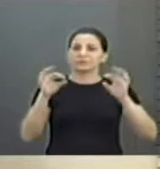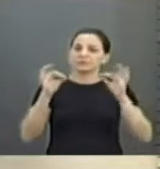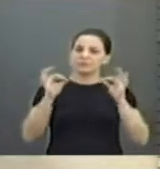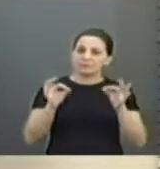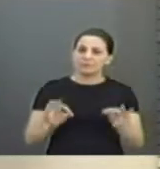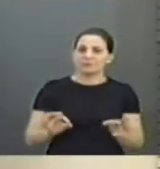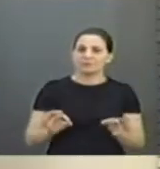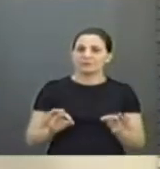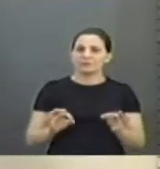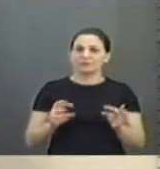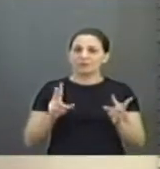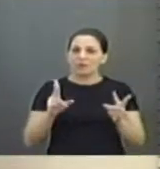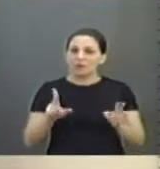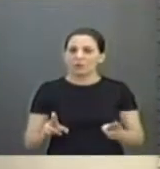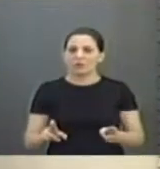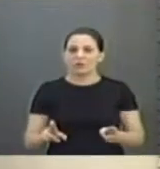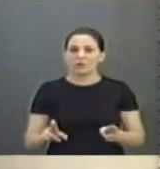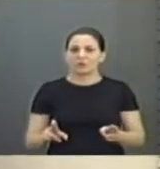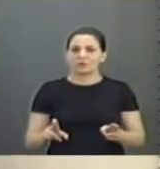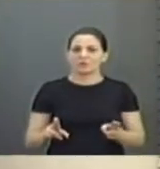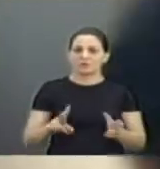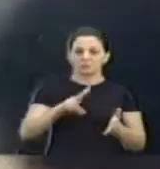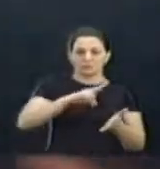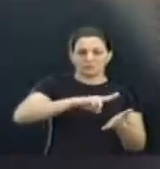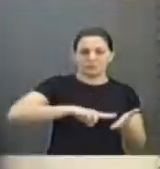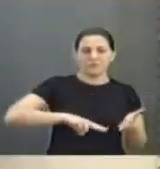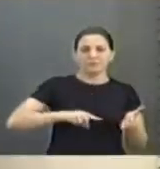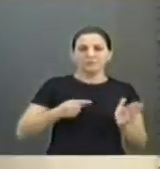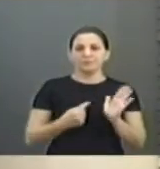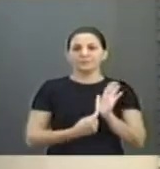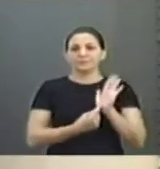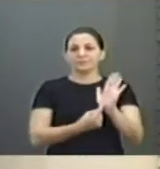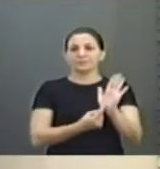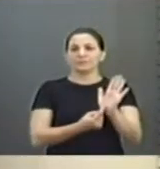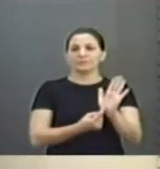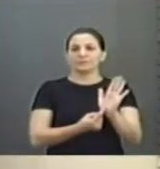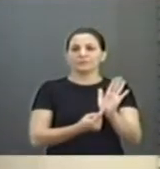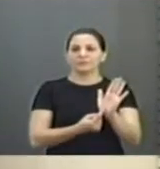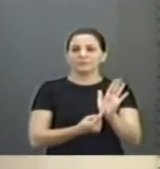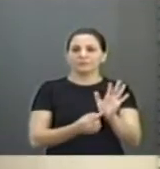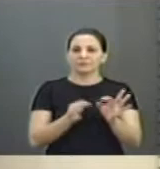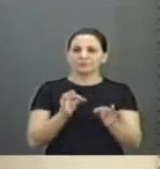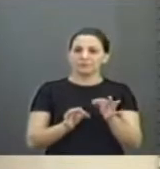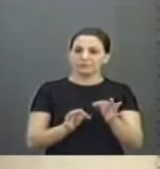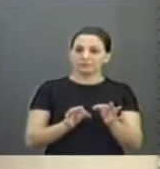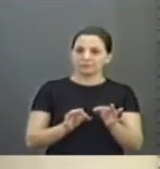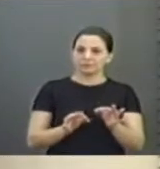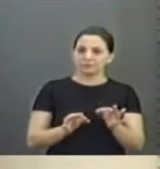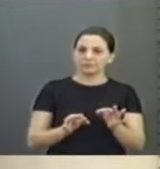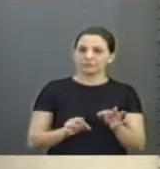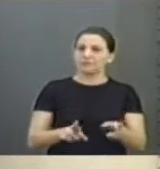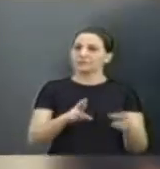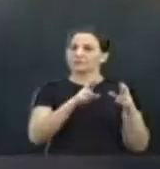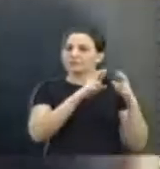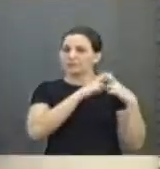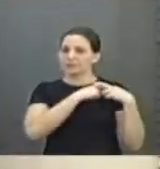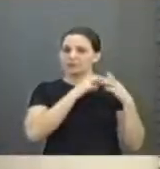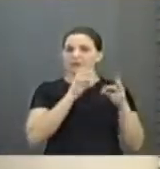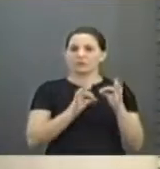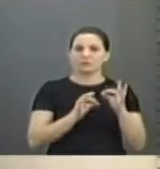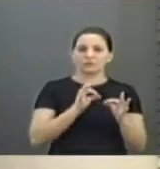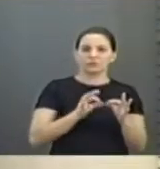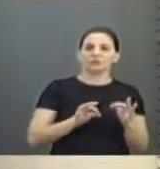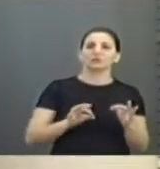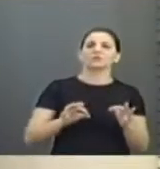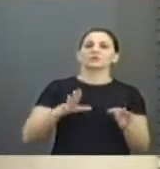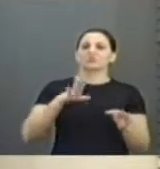exatamente sobre o que está colocado ali, de como as autoridades de uma determinada